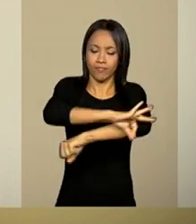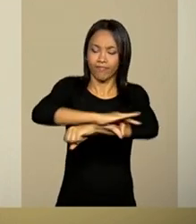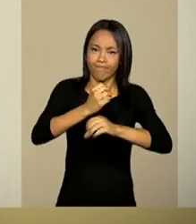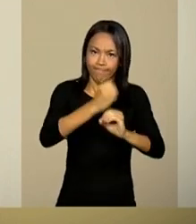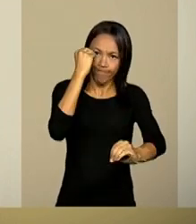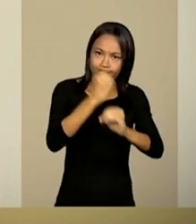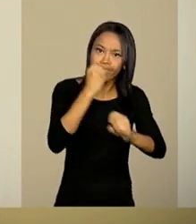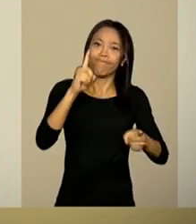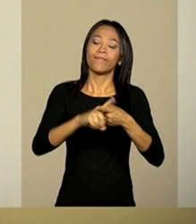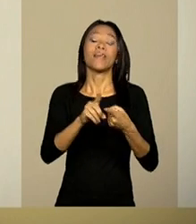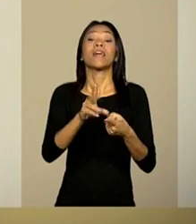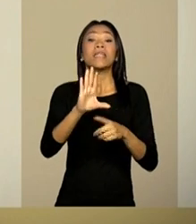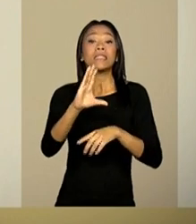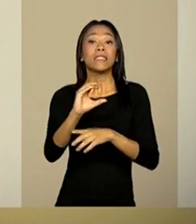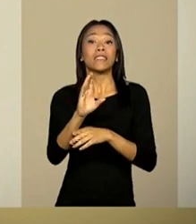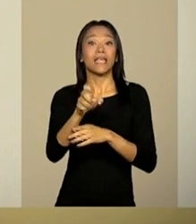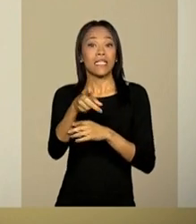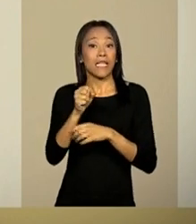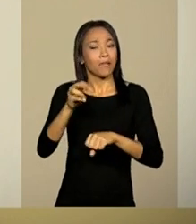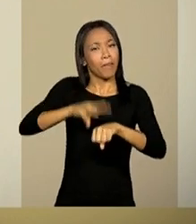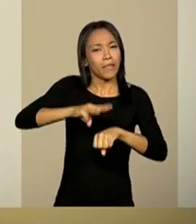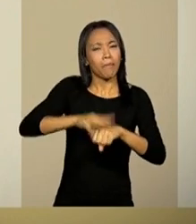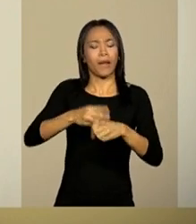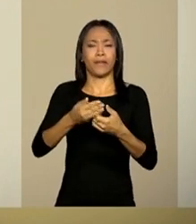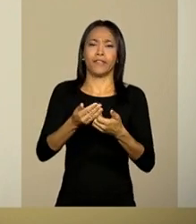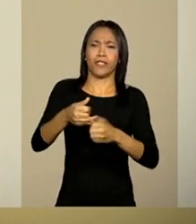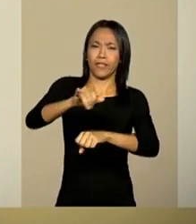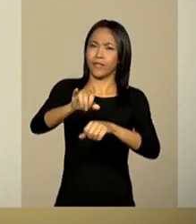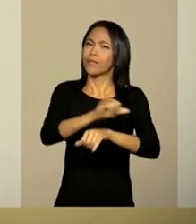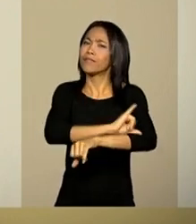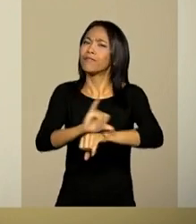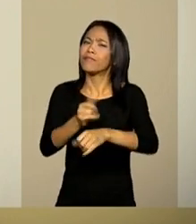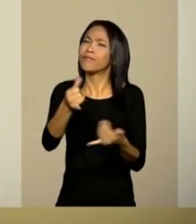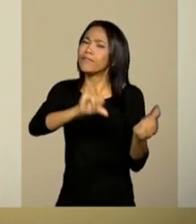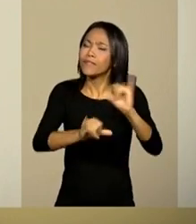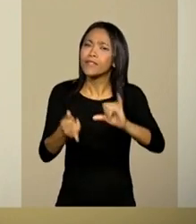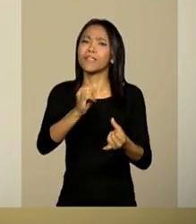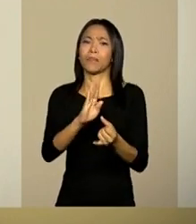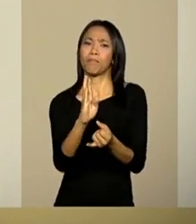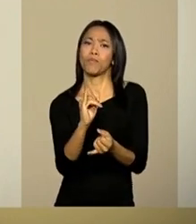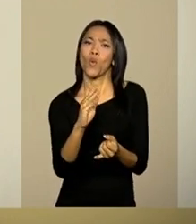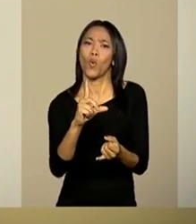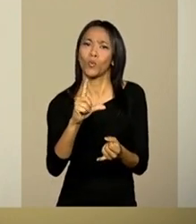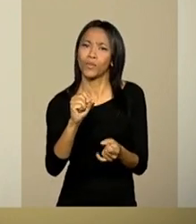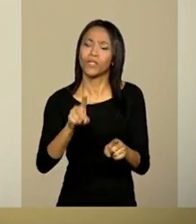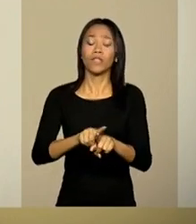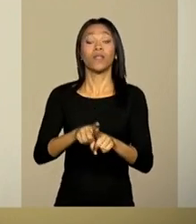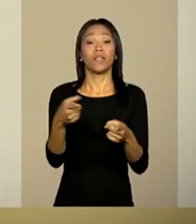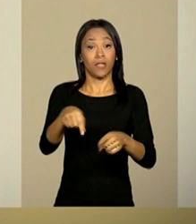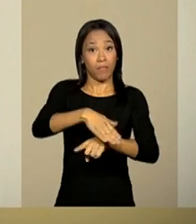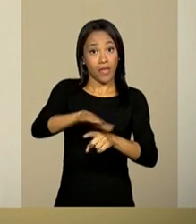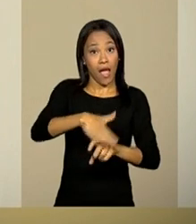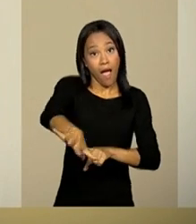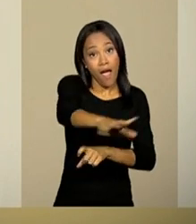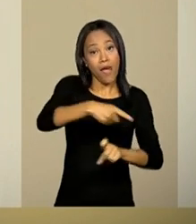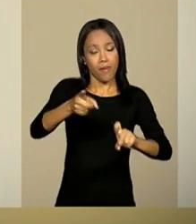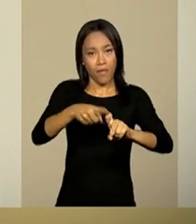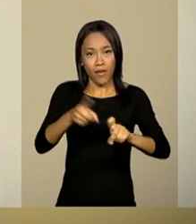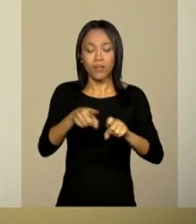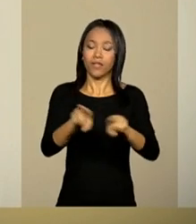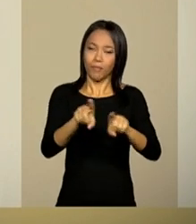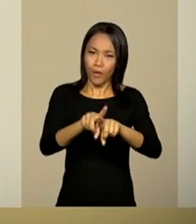ciências exatas como matemática química física biologia Ciências Médicas Ciências da